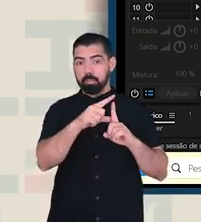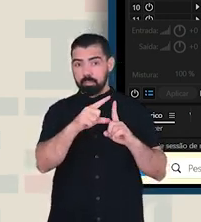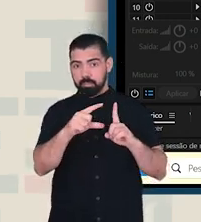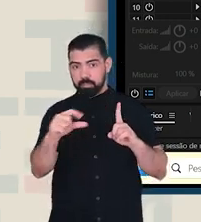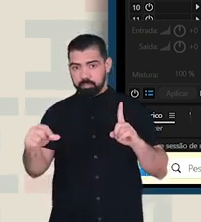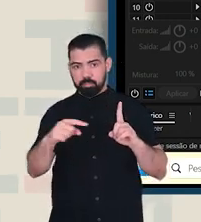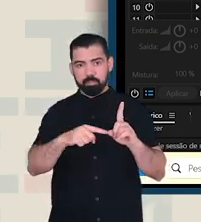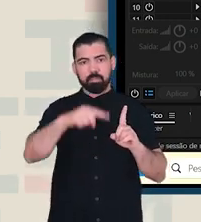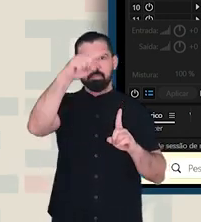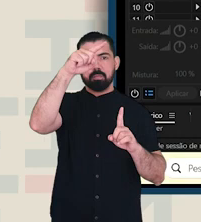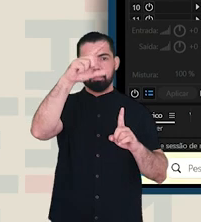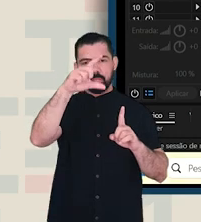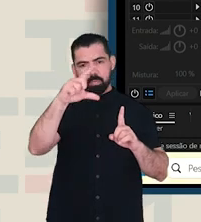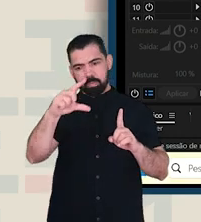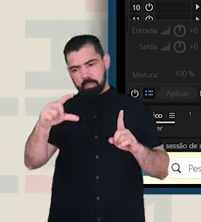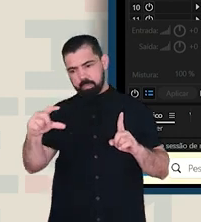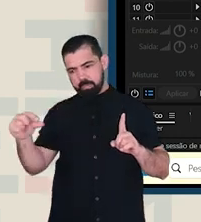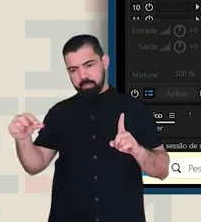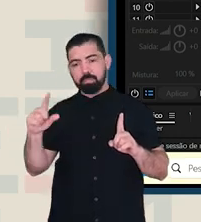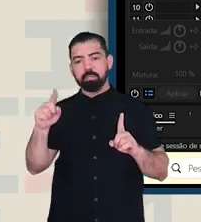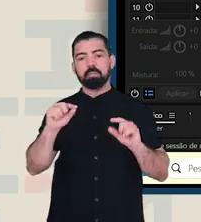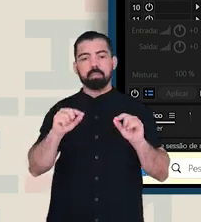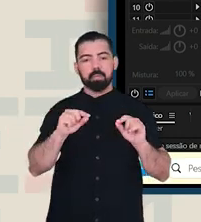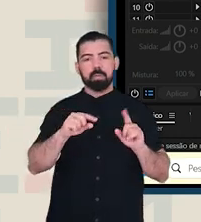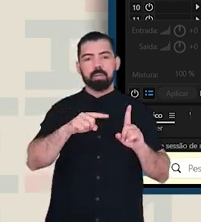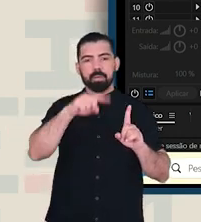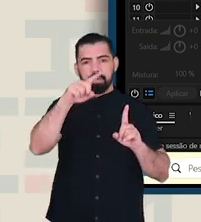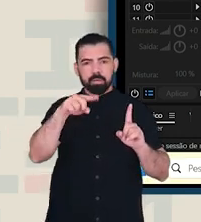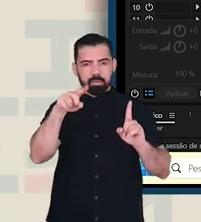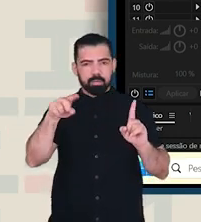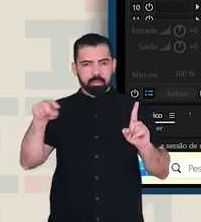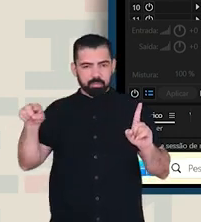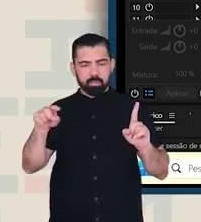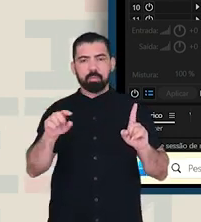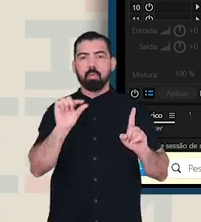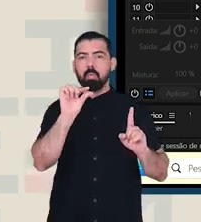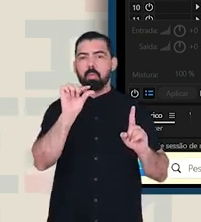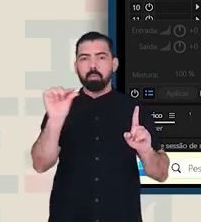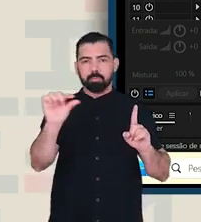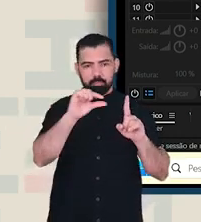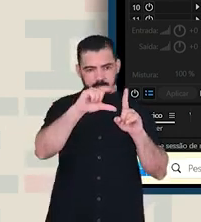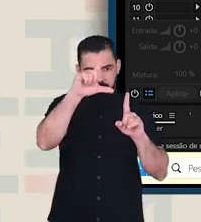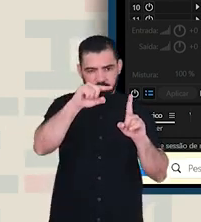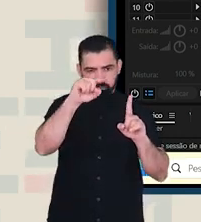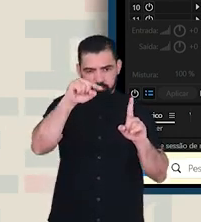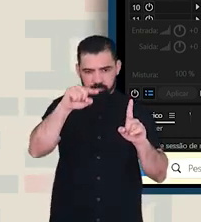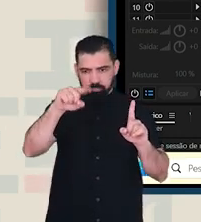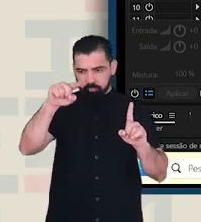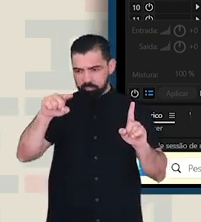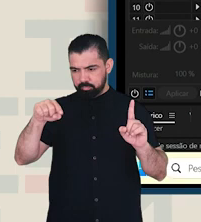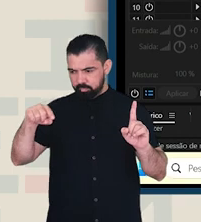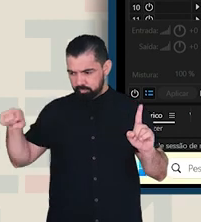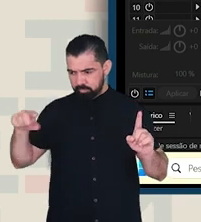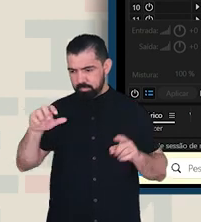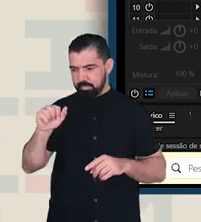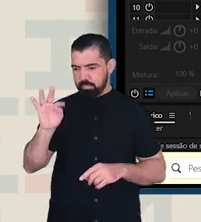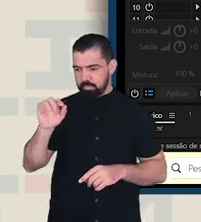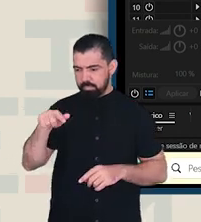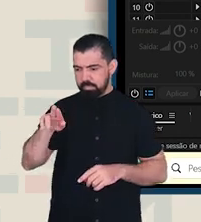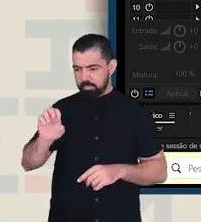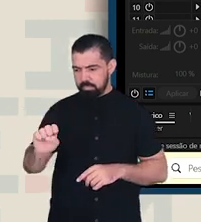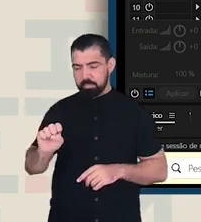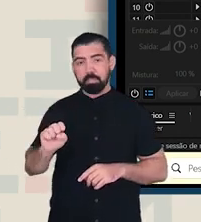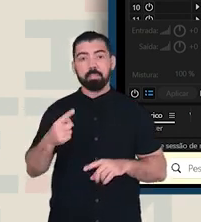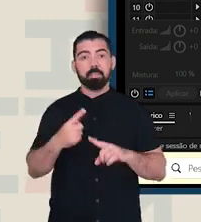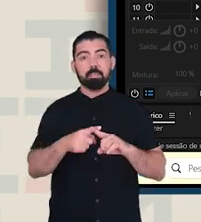maneira, que são um monte de ataquezinhos fininhos, pequenos. Ou seja, que